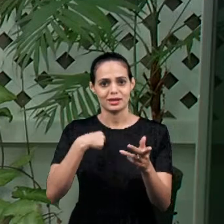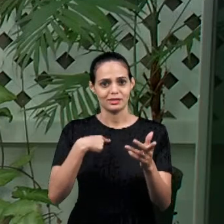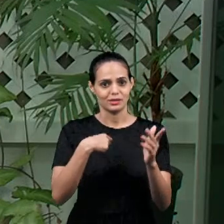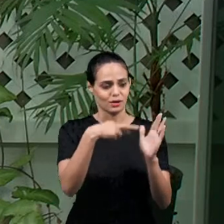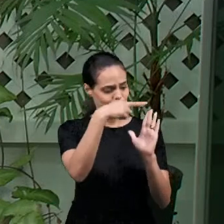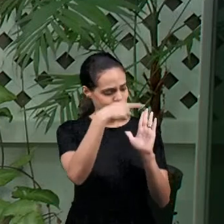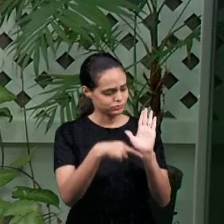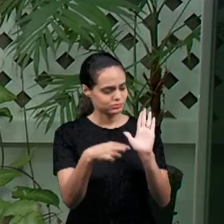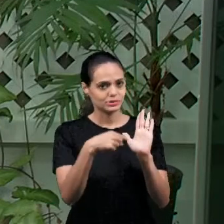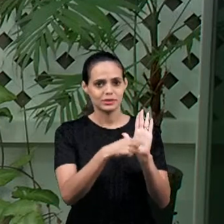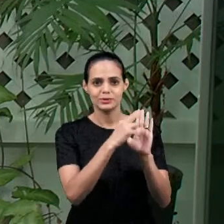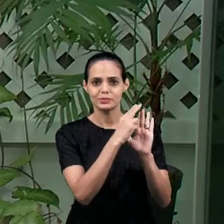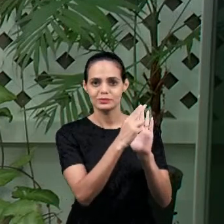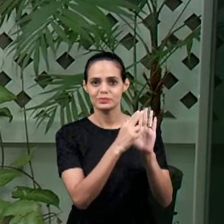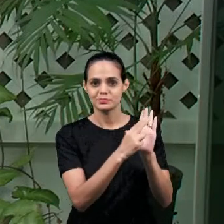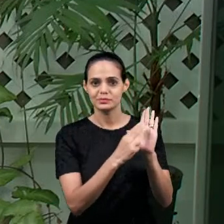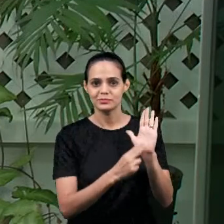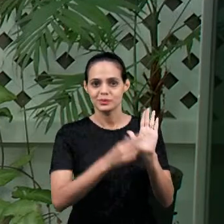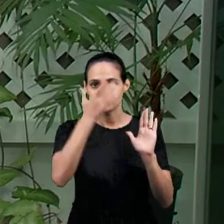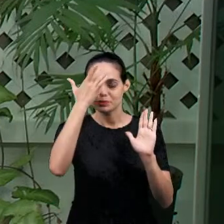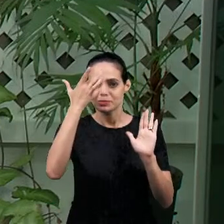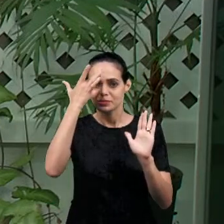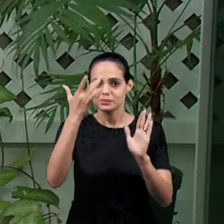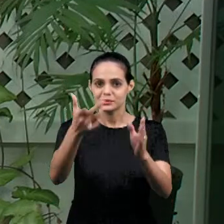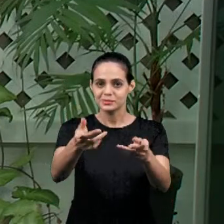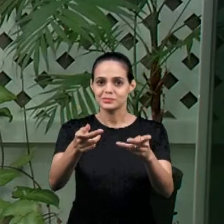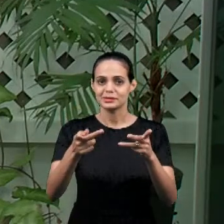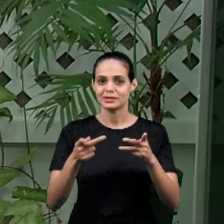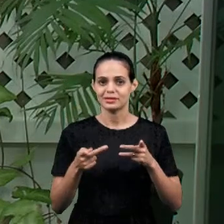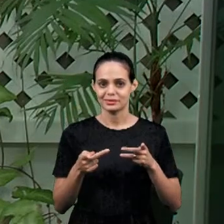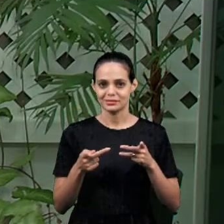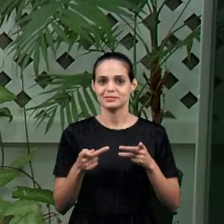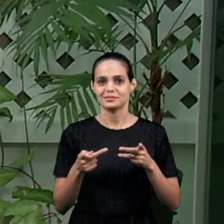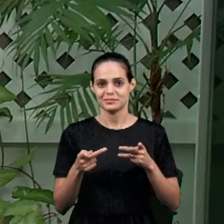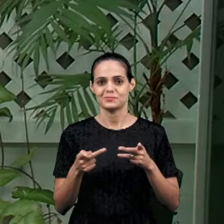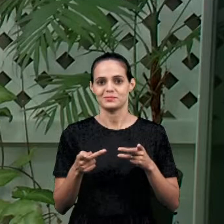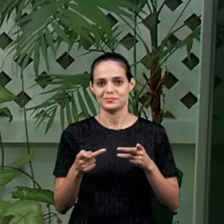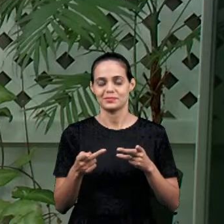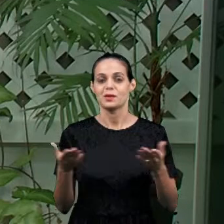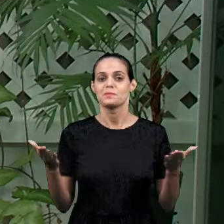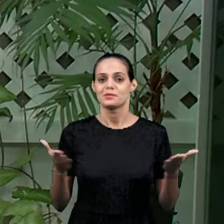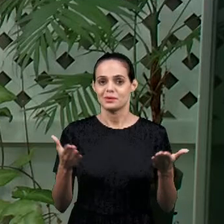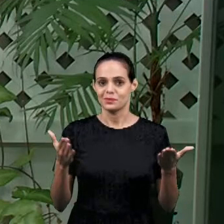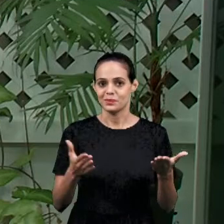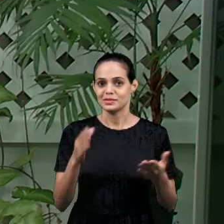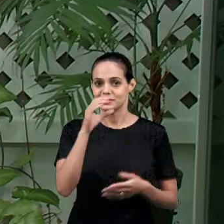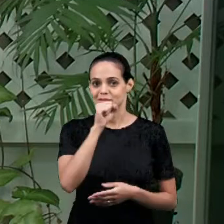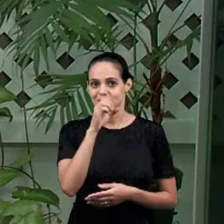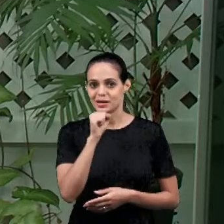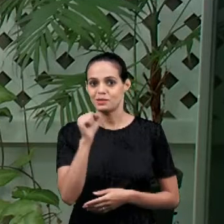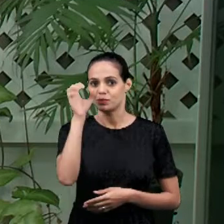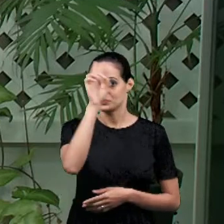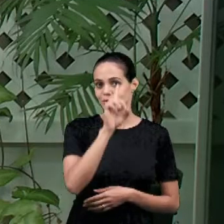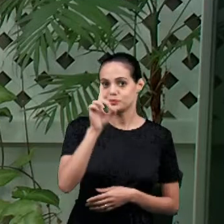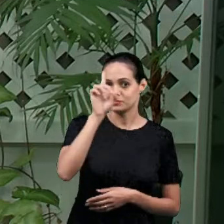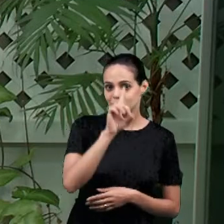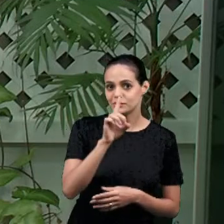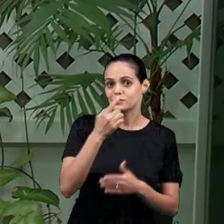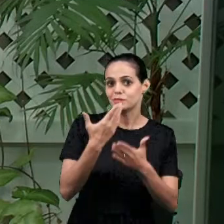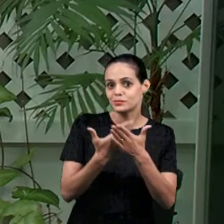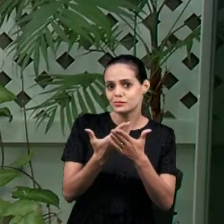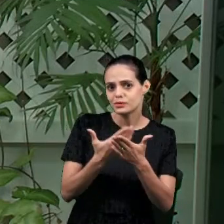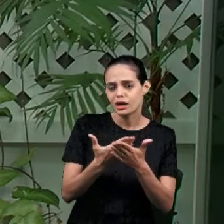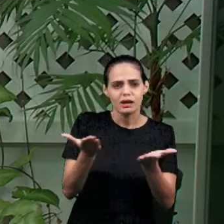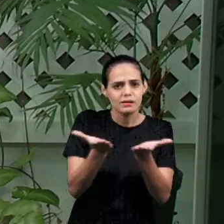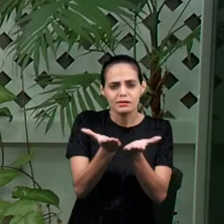pessoas que foram convidadas para esse final de semana para estudar com alguns irmãos que não são nem crentes,